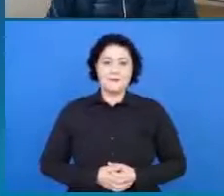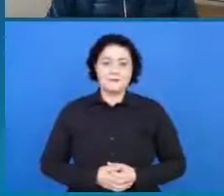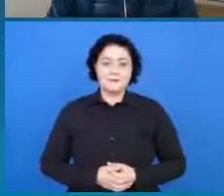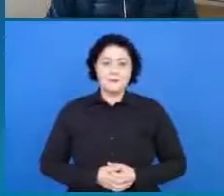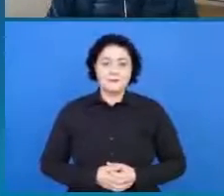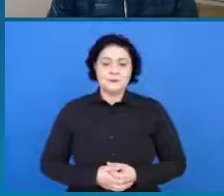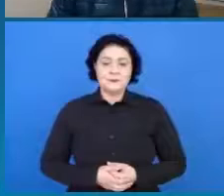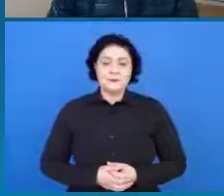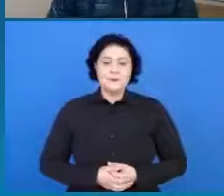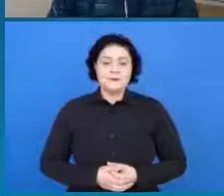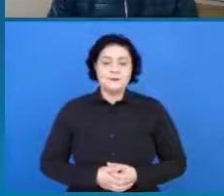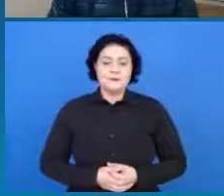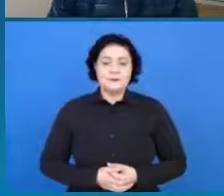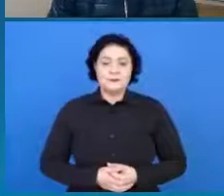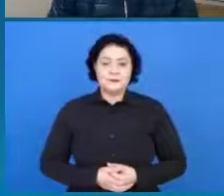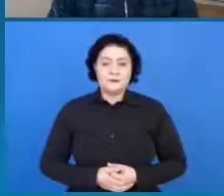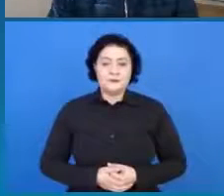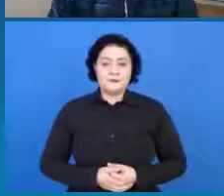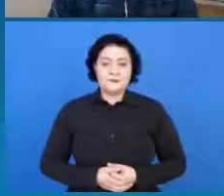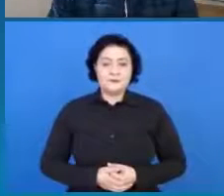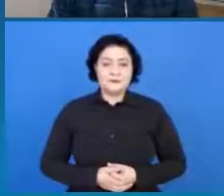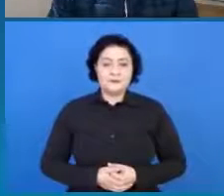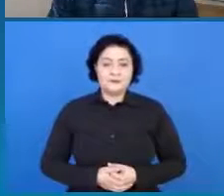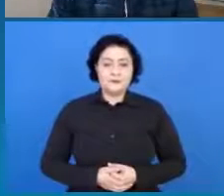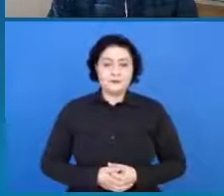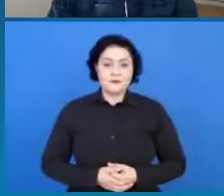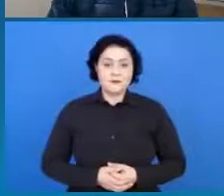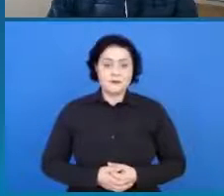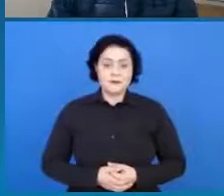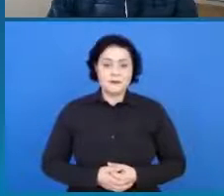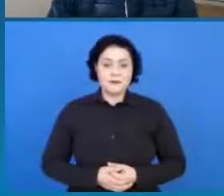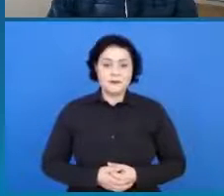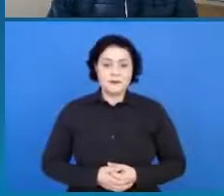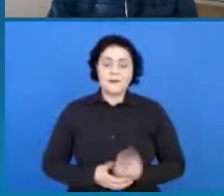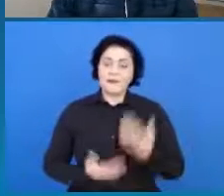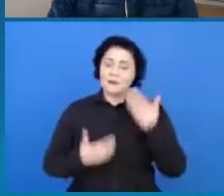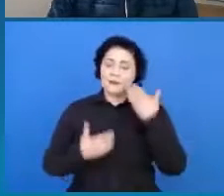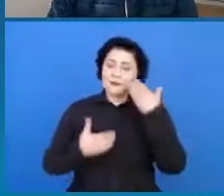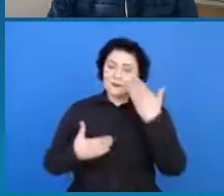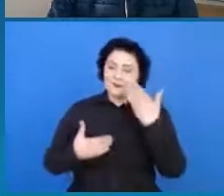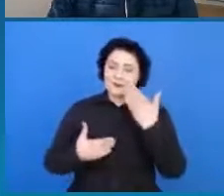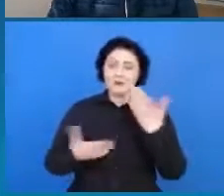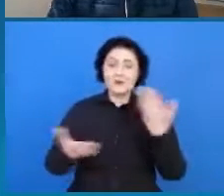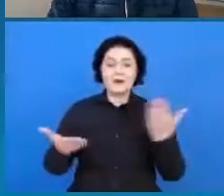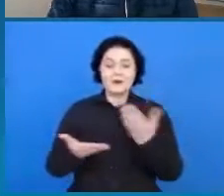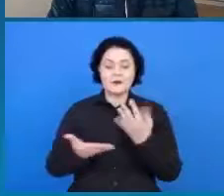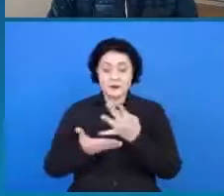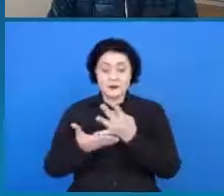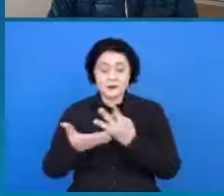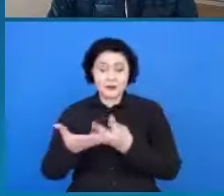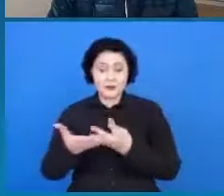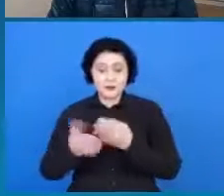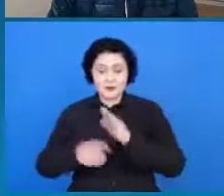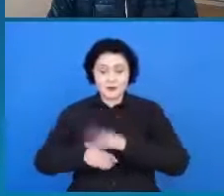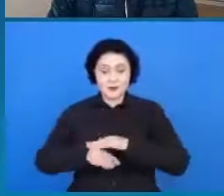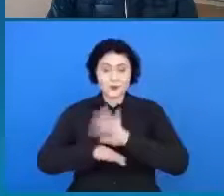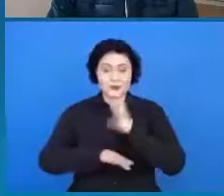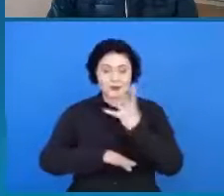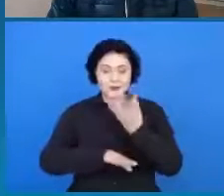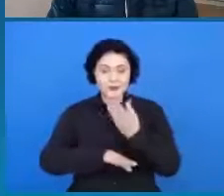Obrigado Milena on É verdade trazer os textos do Momento Espírita